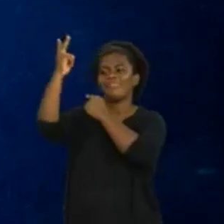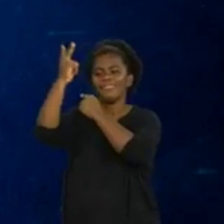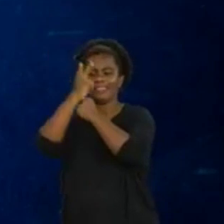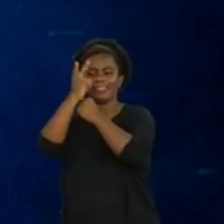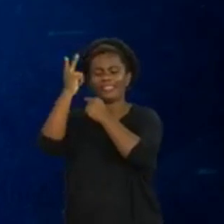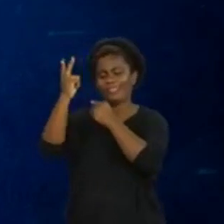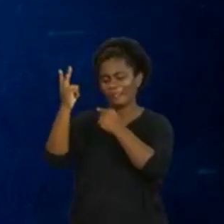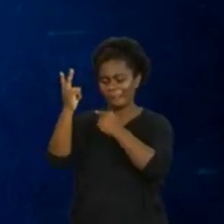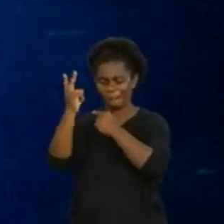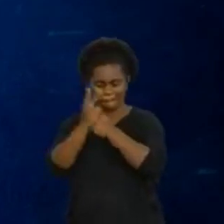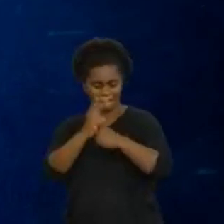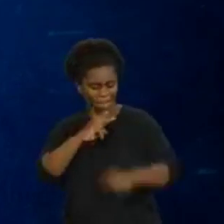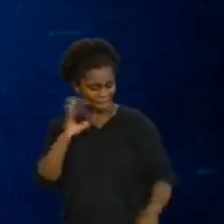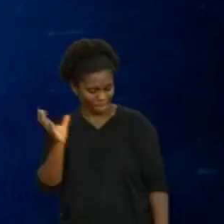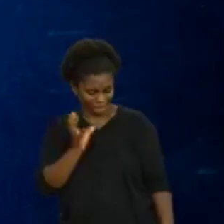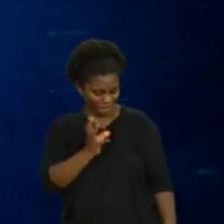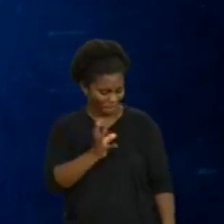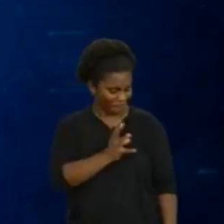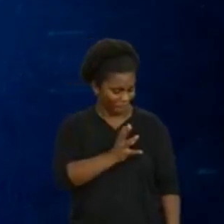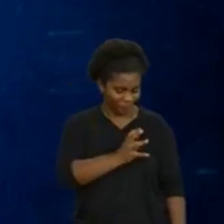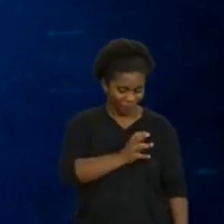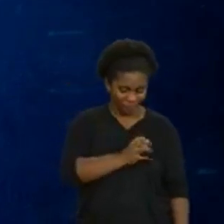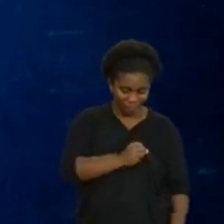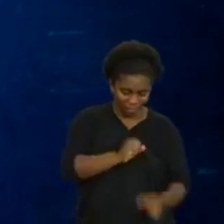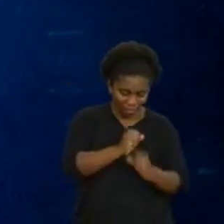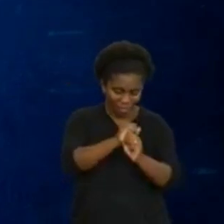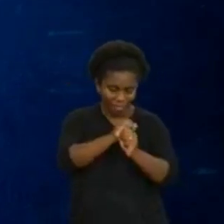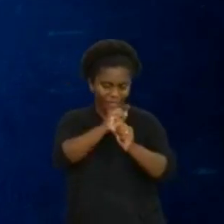seu amor. Seu amor é